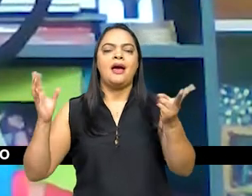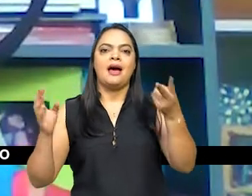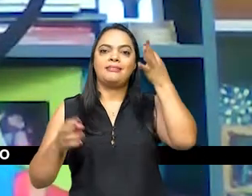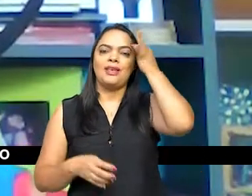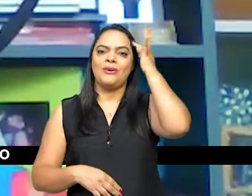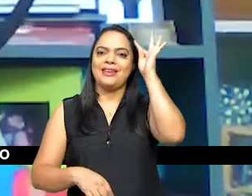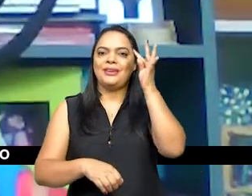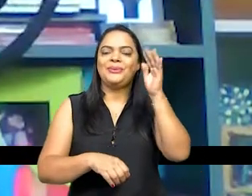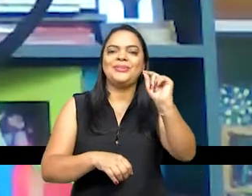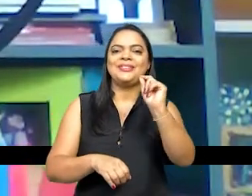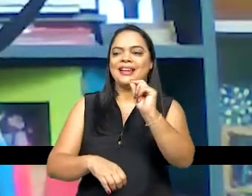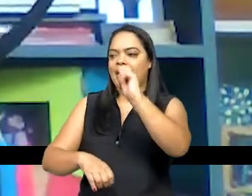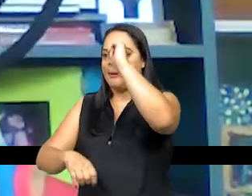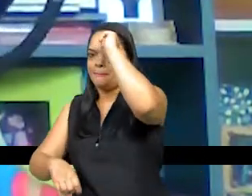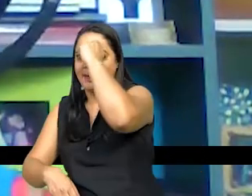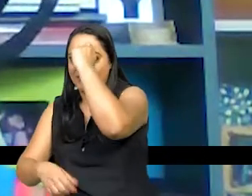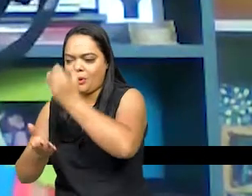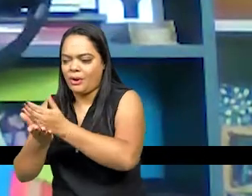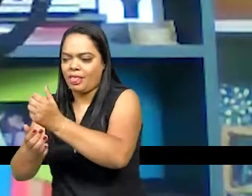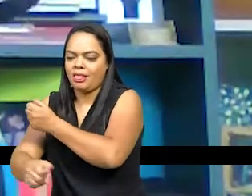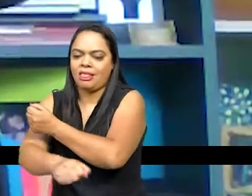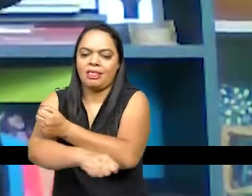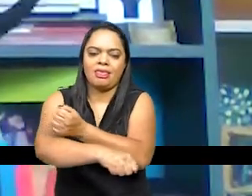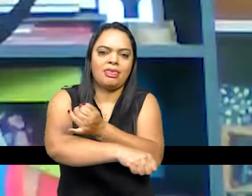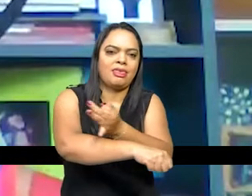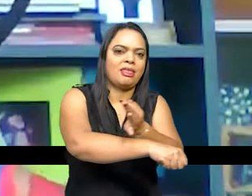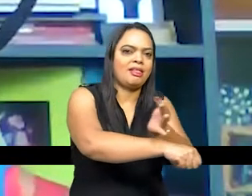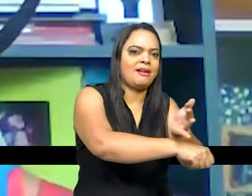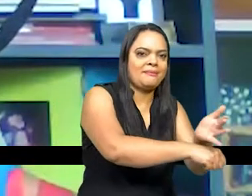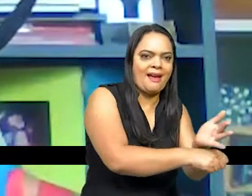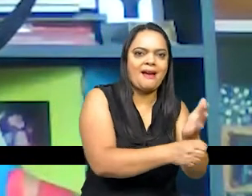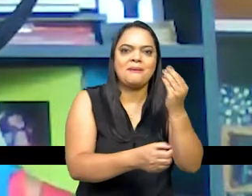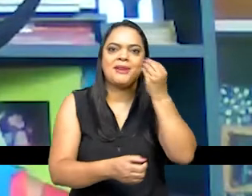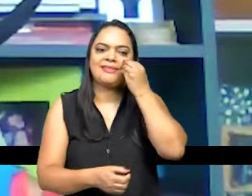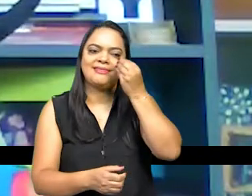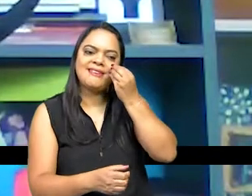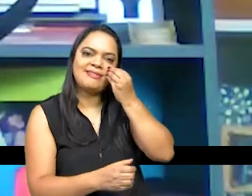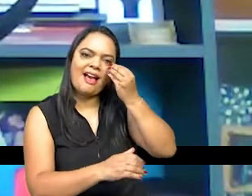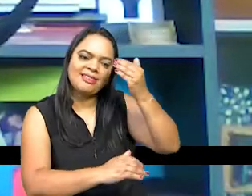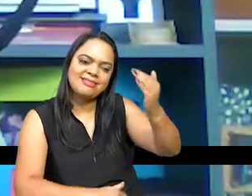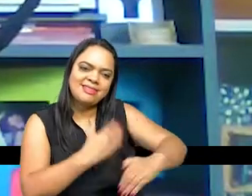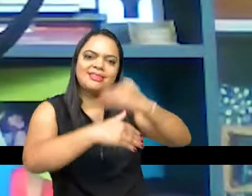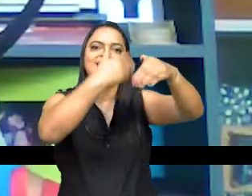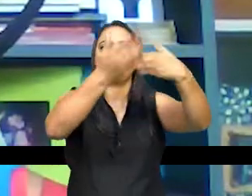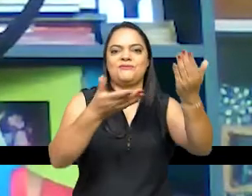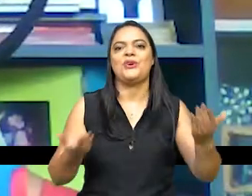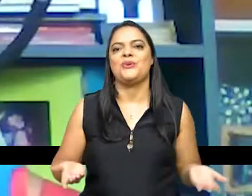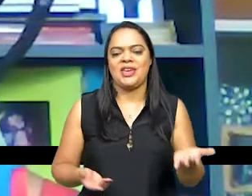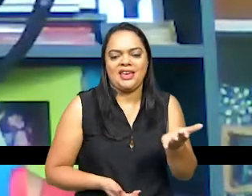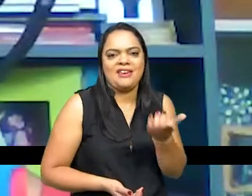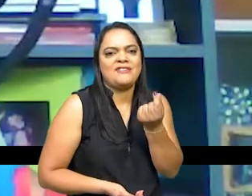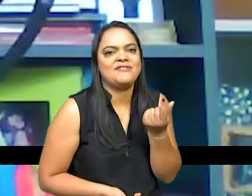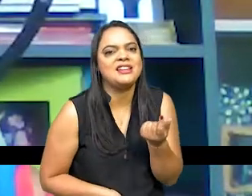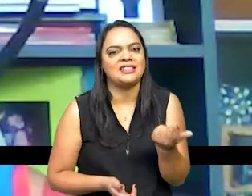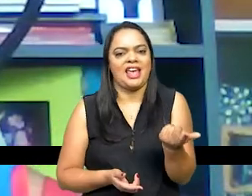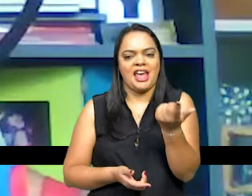né, essa negociação a partir da cor da pele para tentar uma mobilidade, uma ascensão social, financeira,